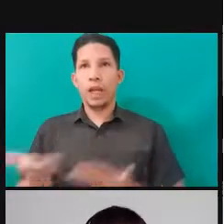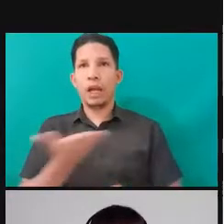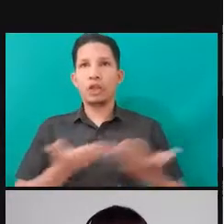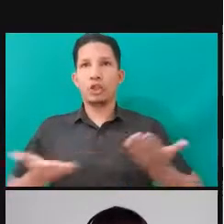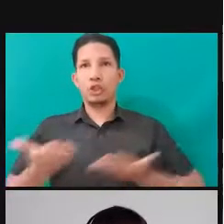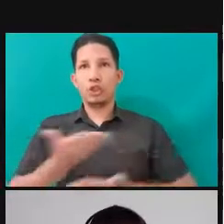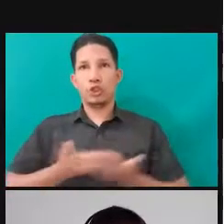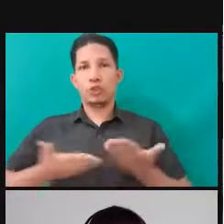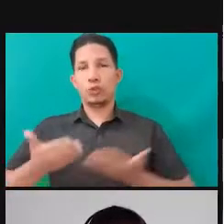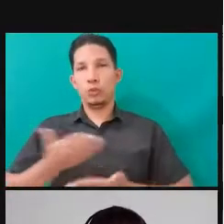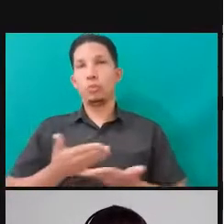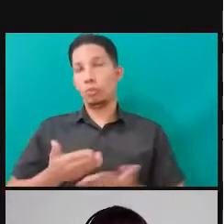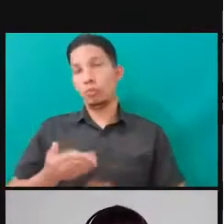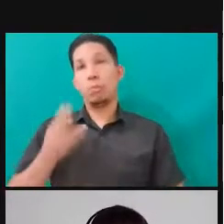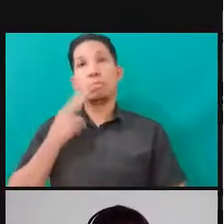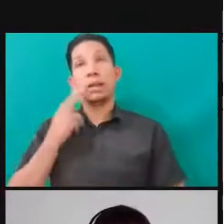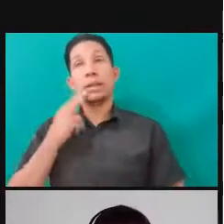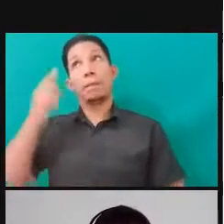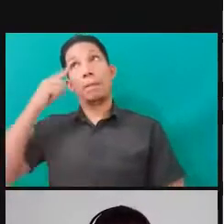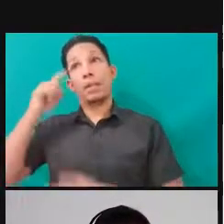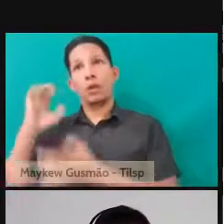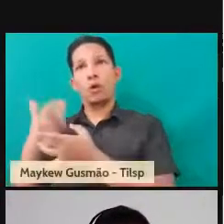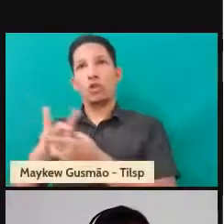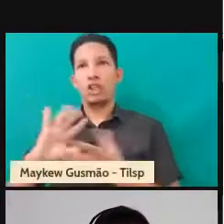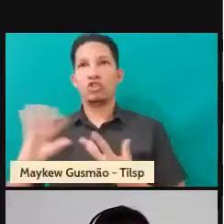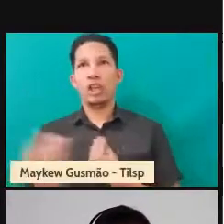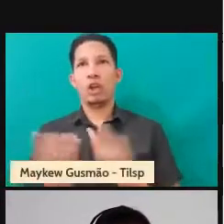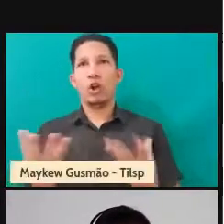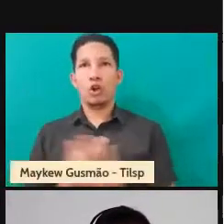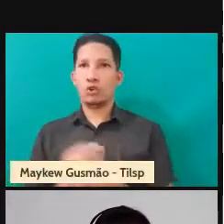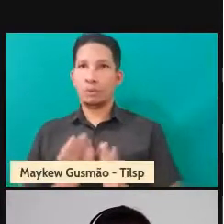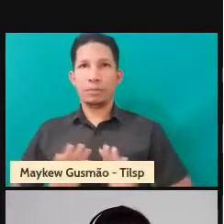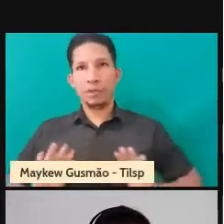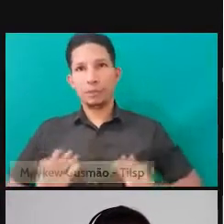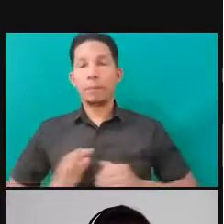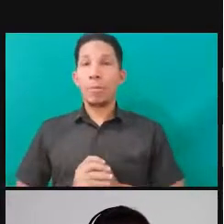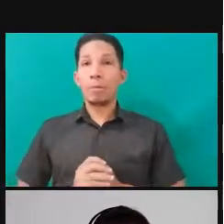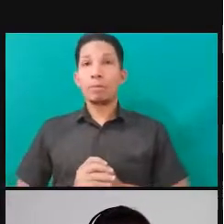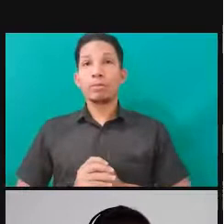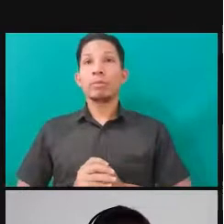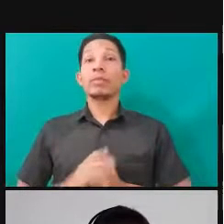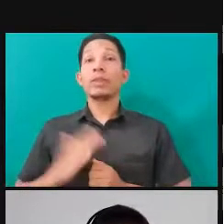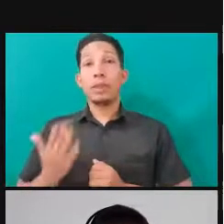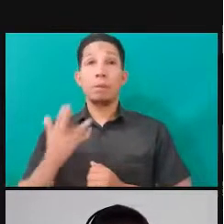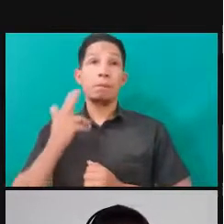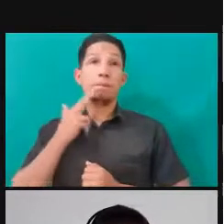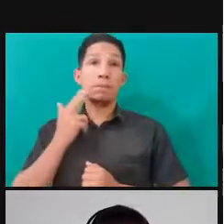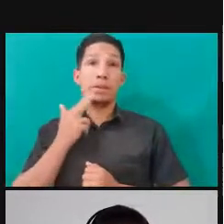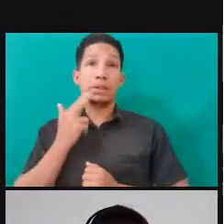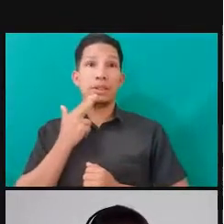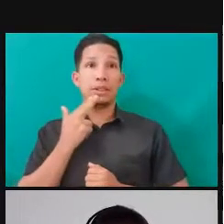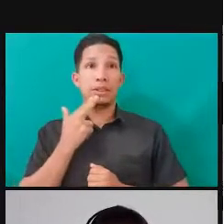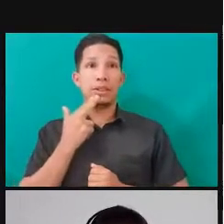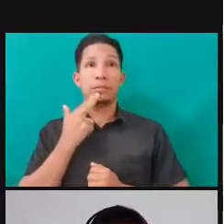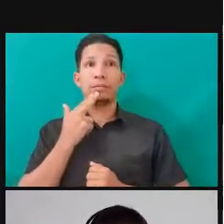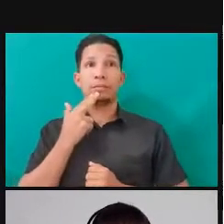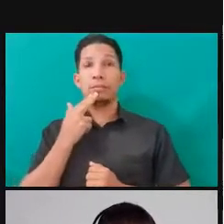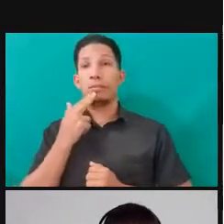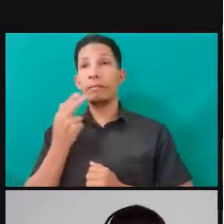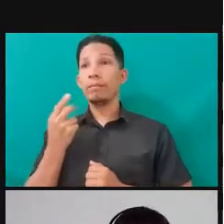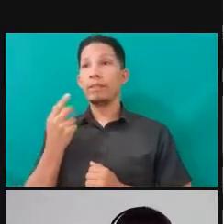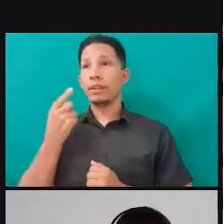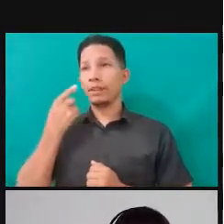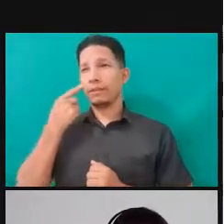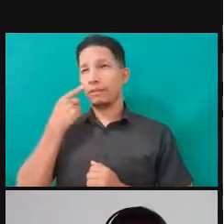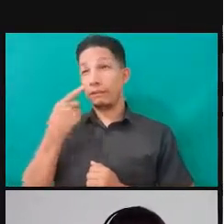o entendimento de contexto dialógico de Bakhtin. Então, ele vai trazer que a gente olha para um contexto